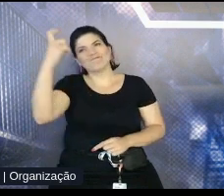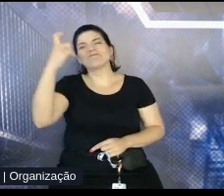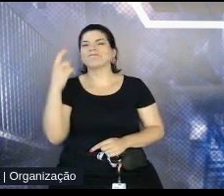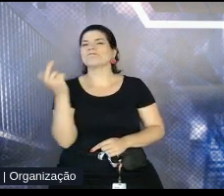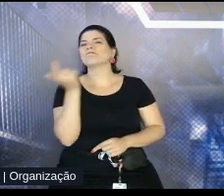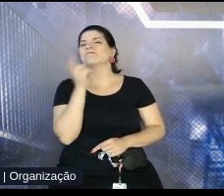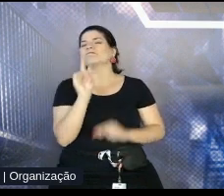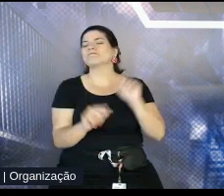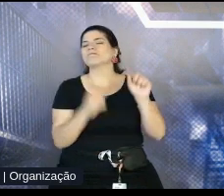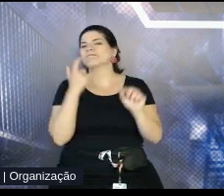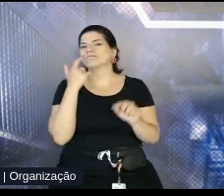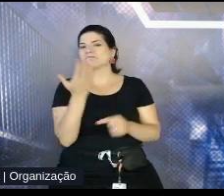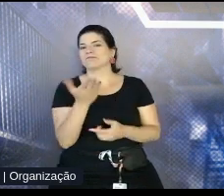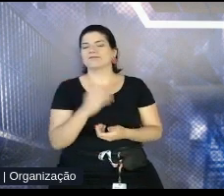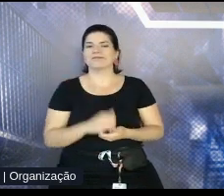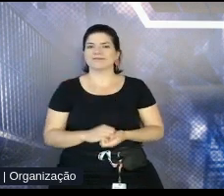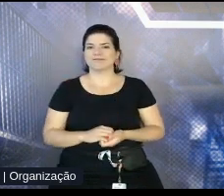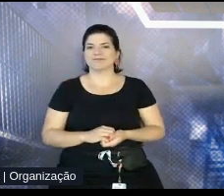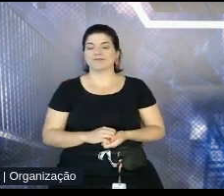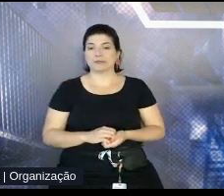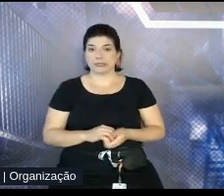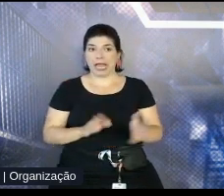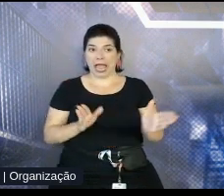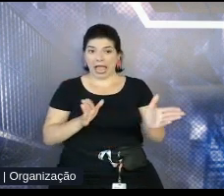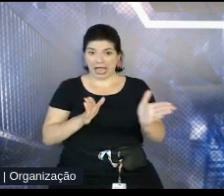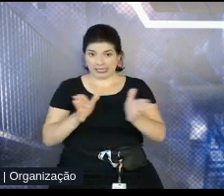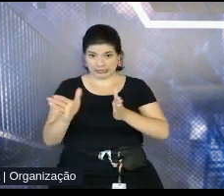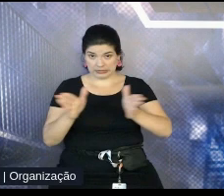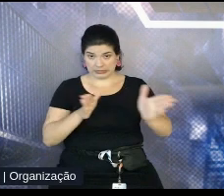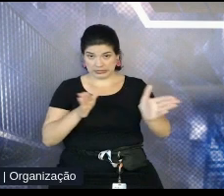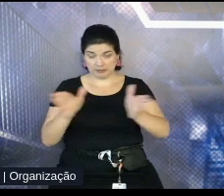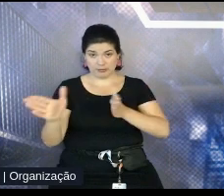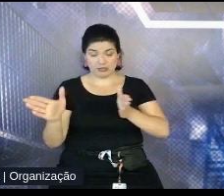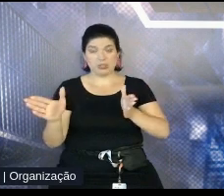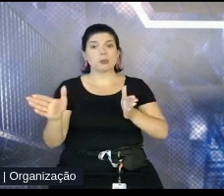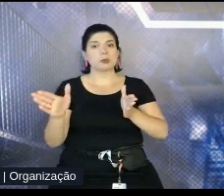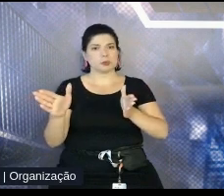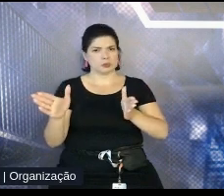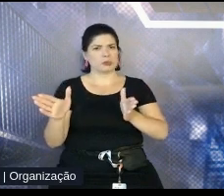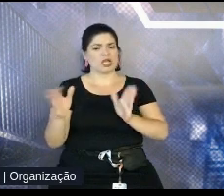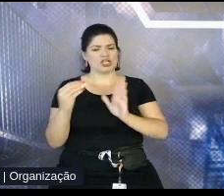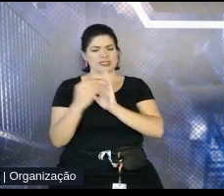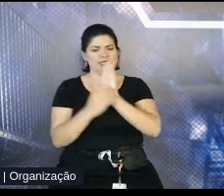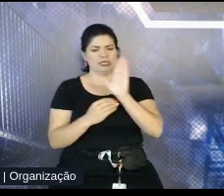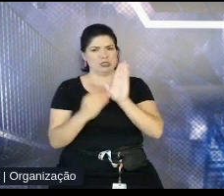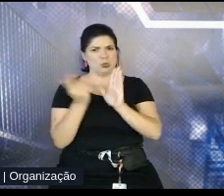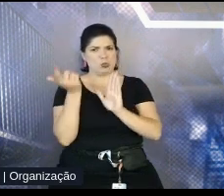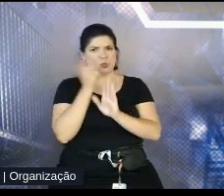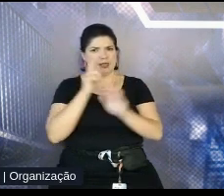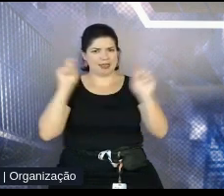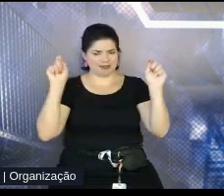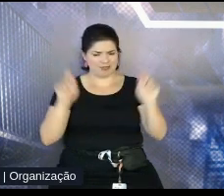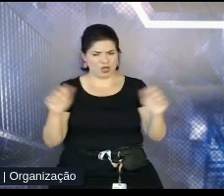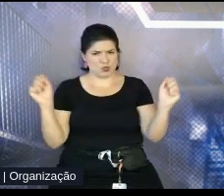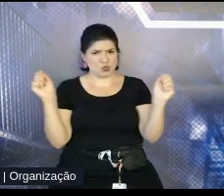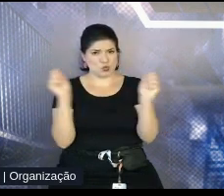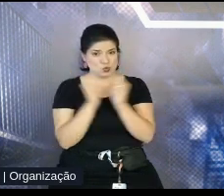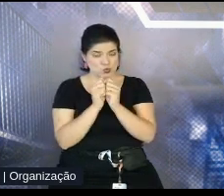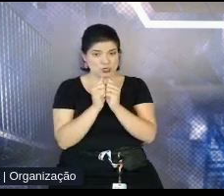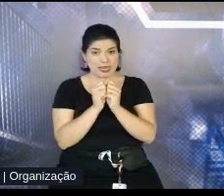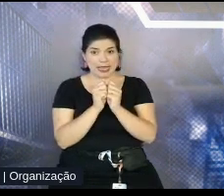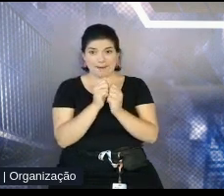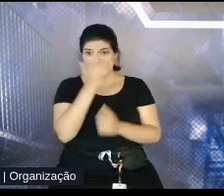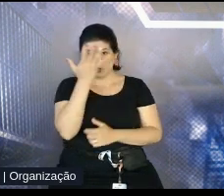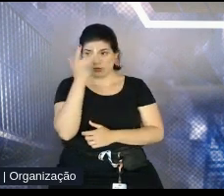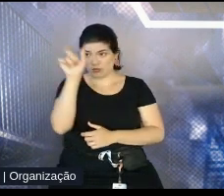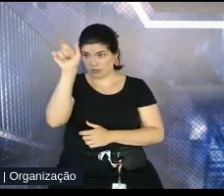esse. Para que a acessibilidade como design seja possível, a pessoa